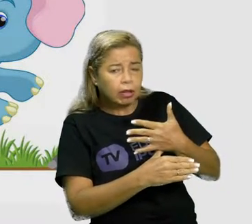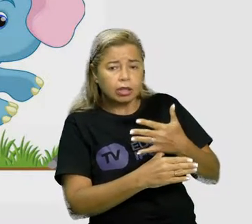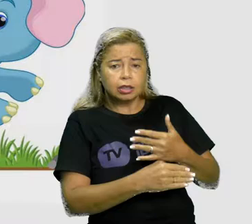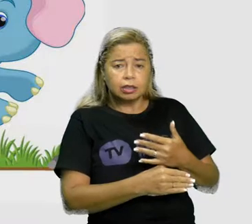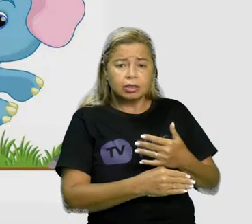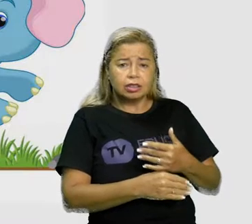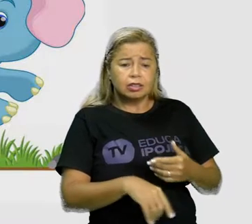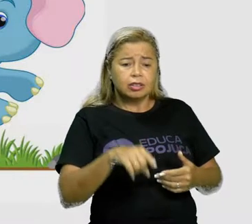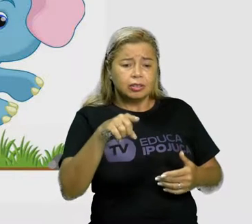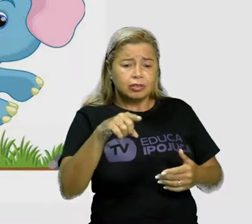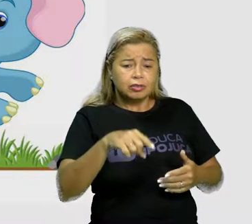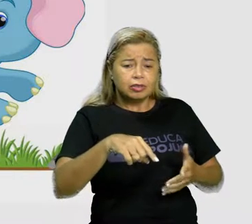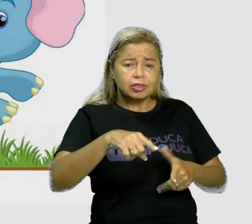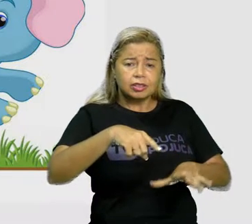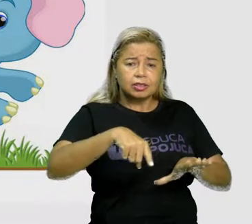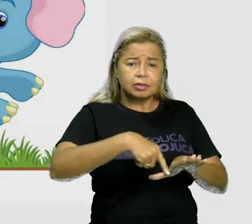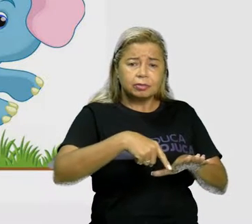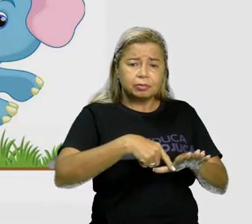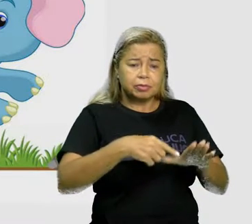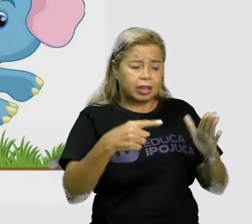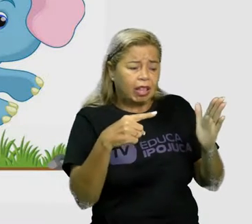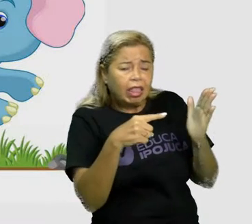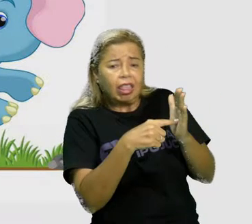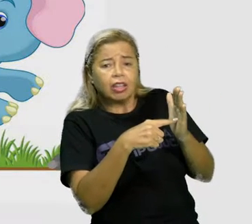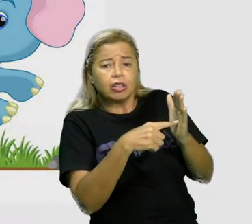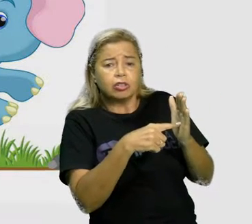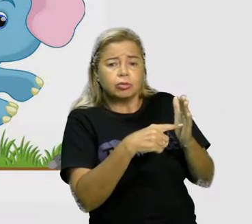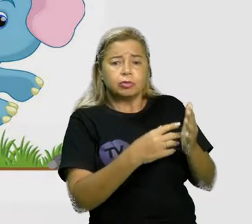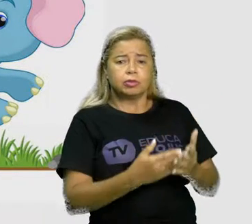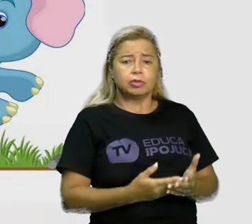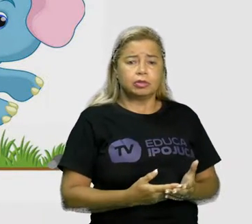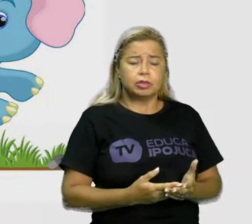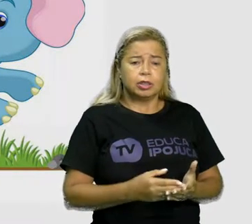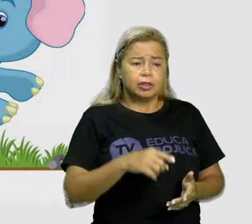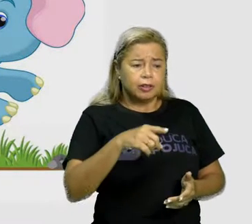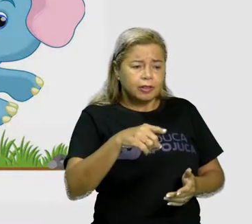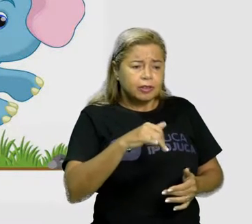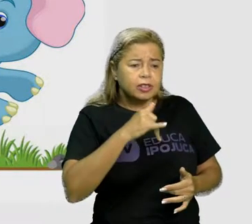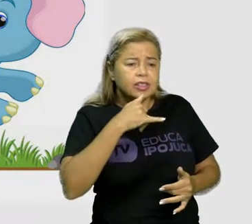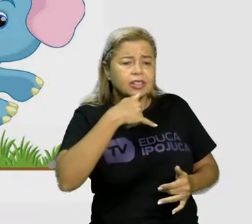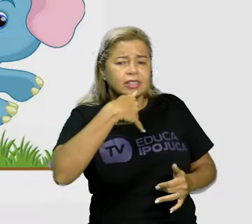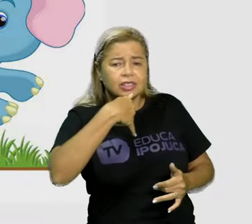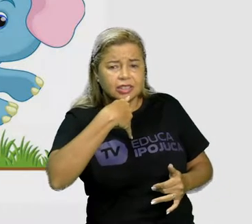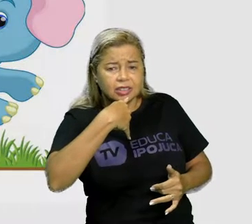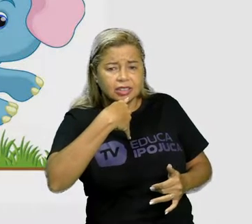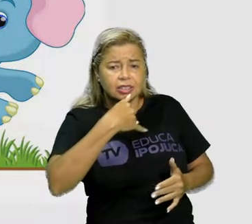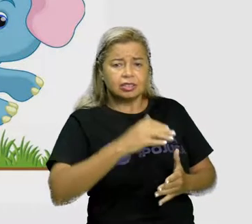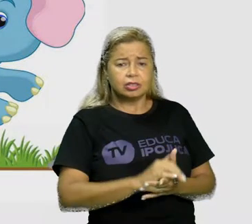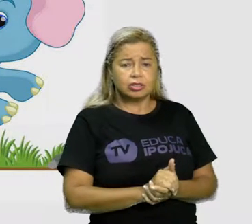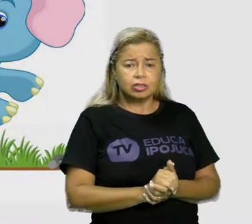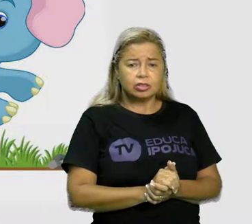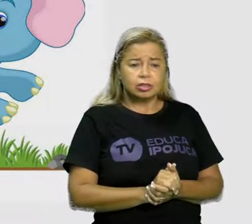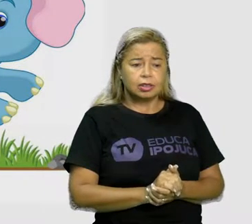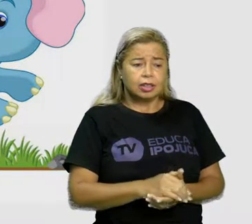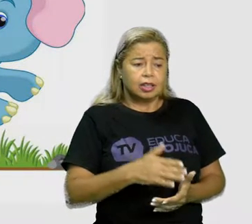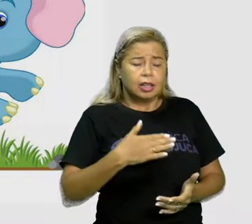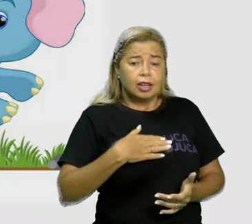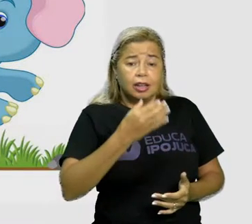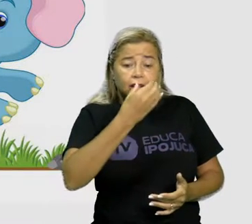no espinho, que sente, pobre coitado? Ah, estou com medo